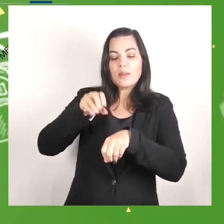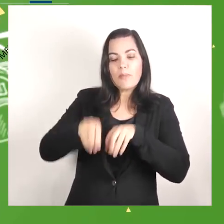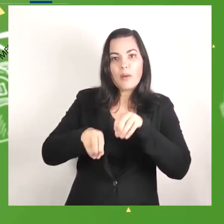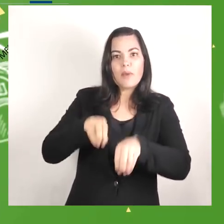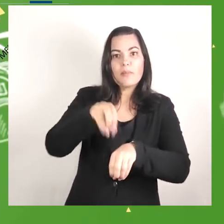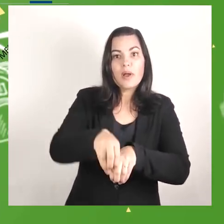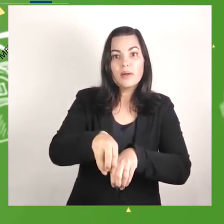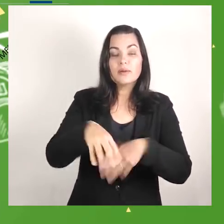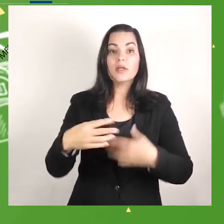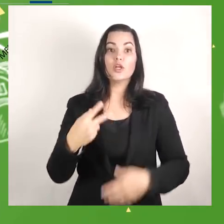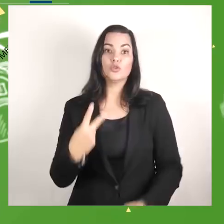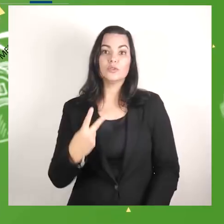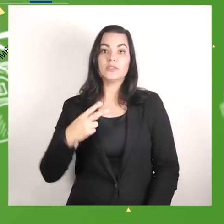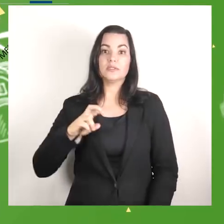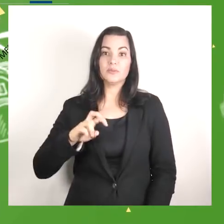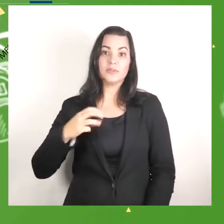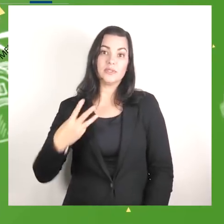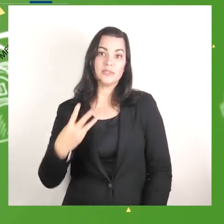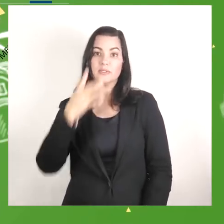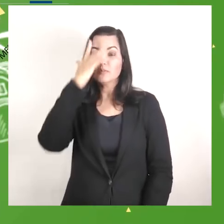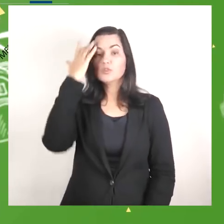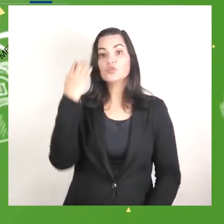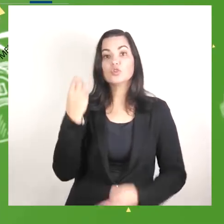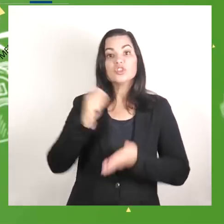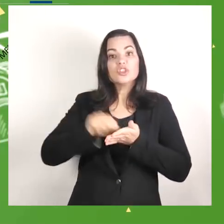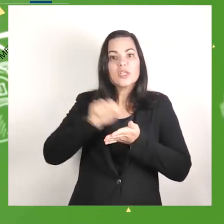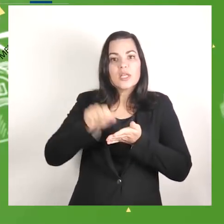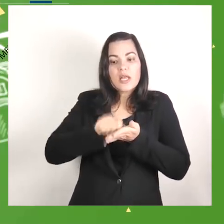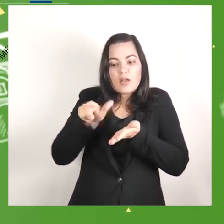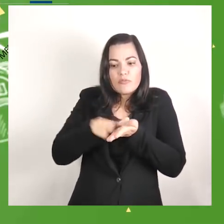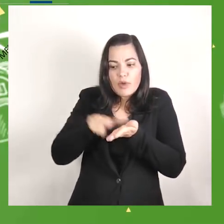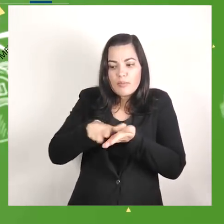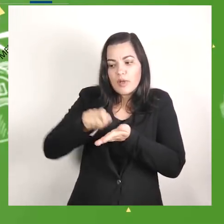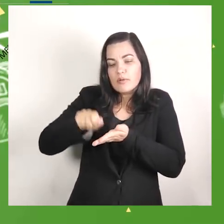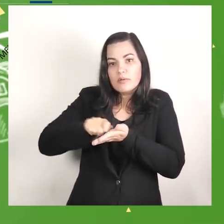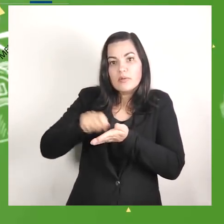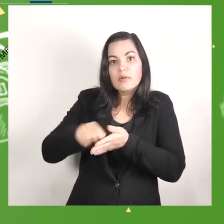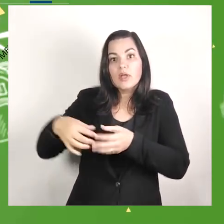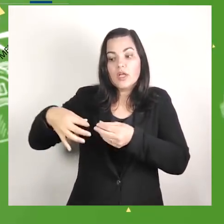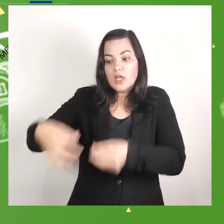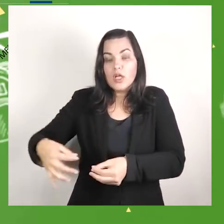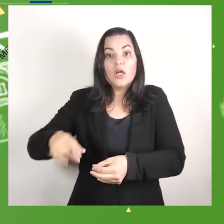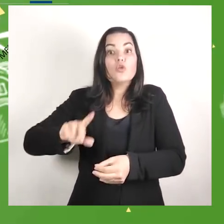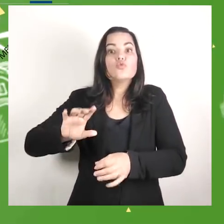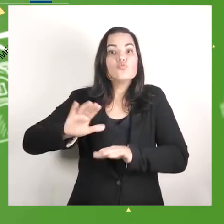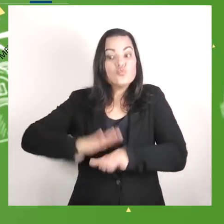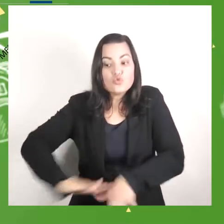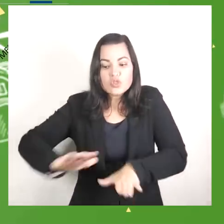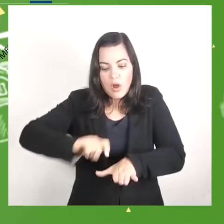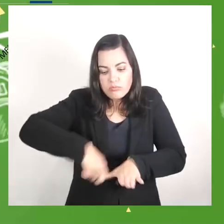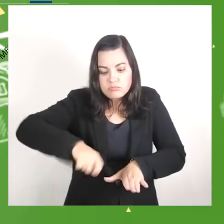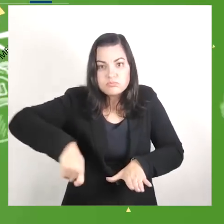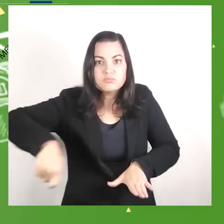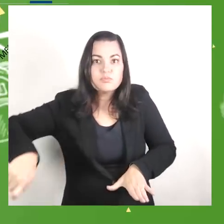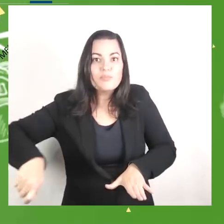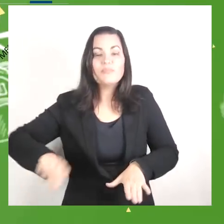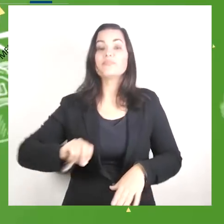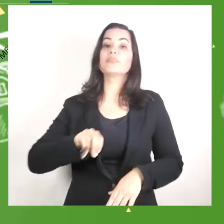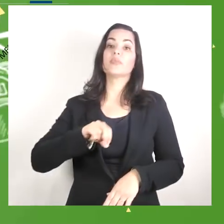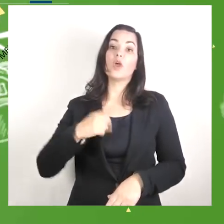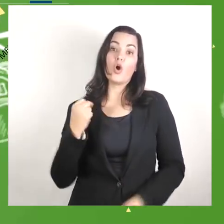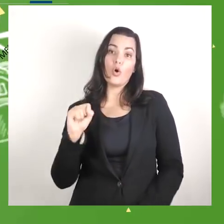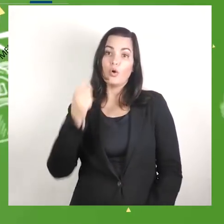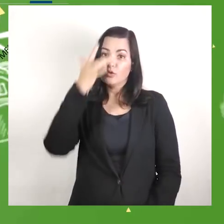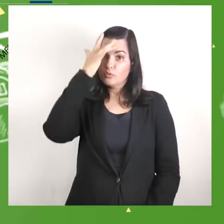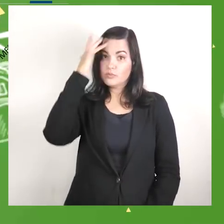253 pessoas deixariam uma mensagem, um bilhete, alguma coisa escrita no chão. 8 pessoas